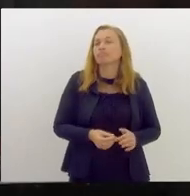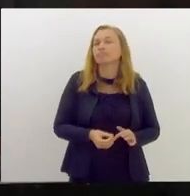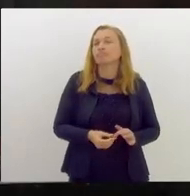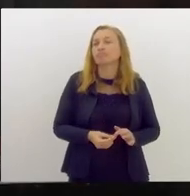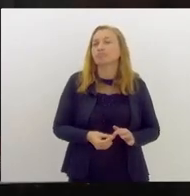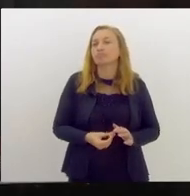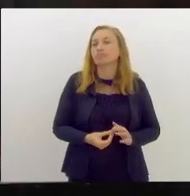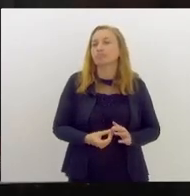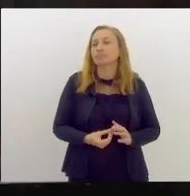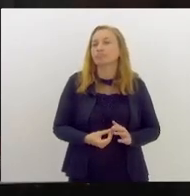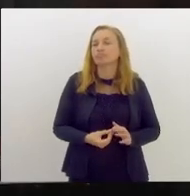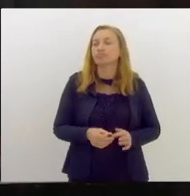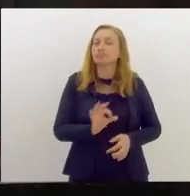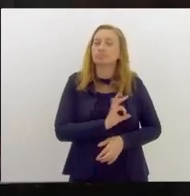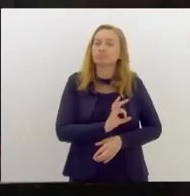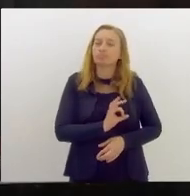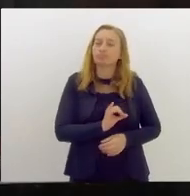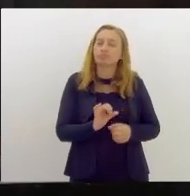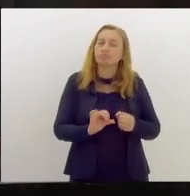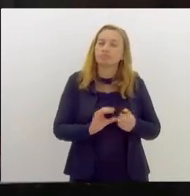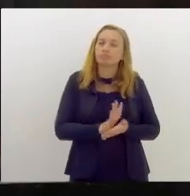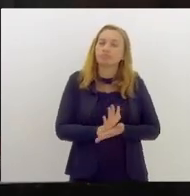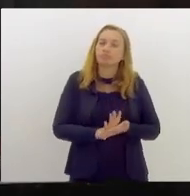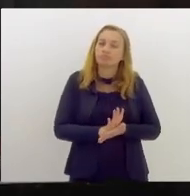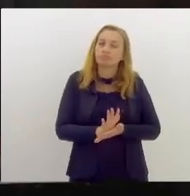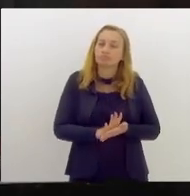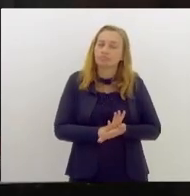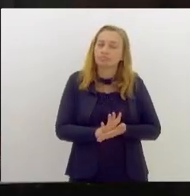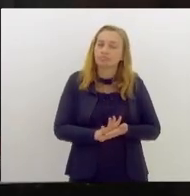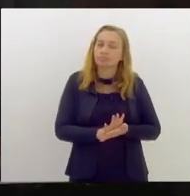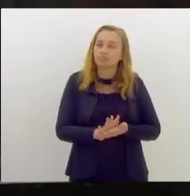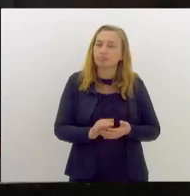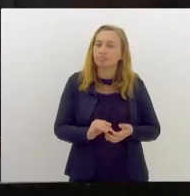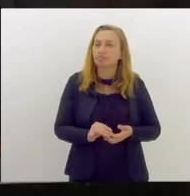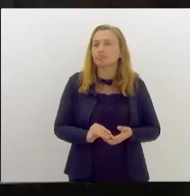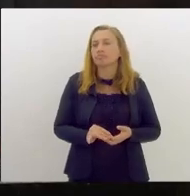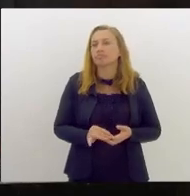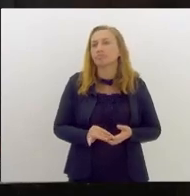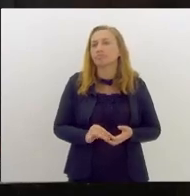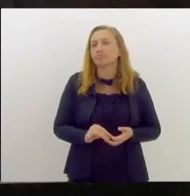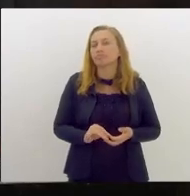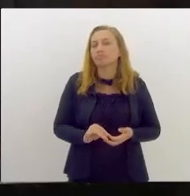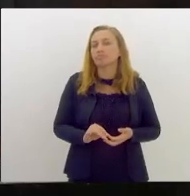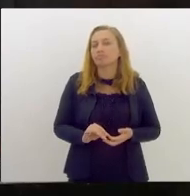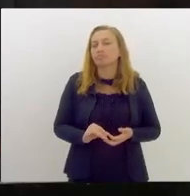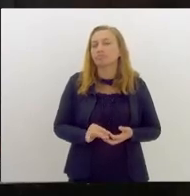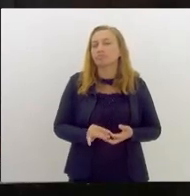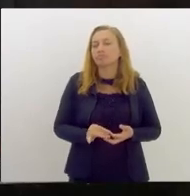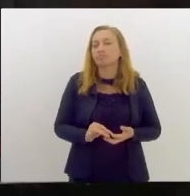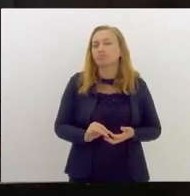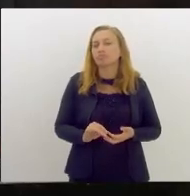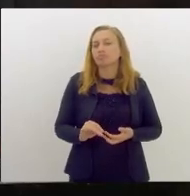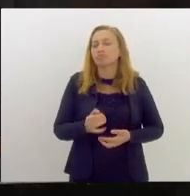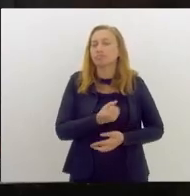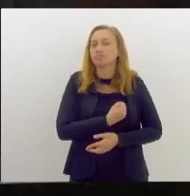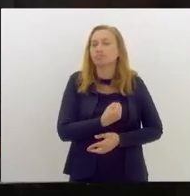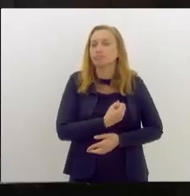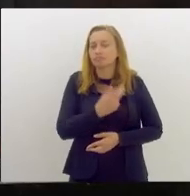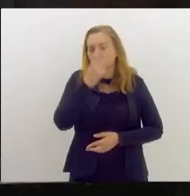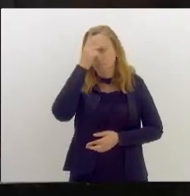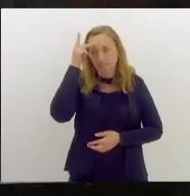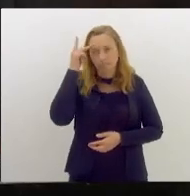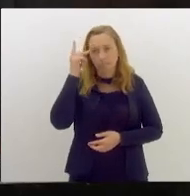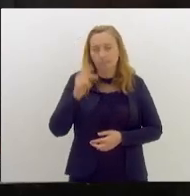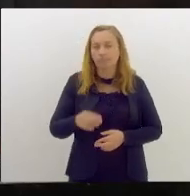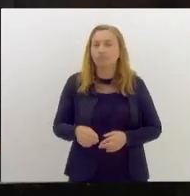que a polícia não faria nenhuma nenhuma entrada naquela naquela ocupação garantimos um número de pessoas da ocupação